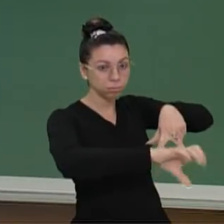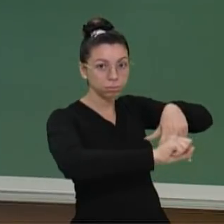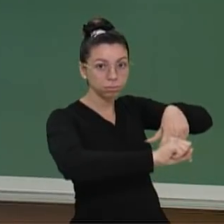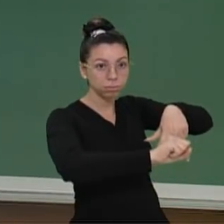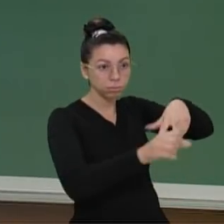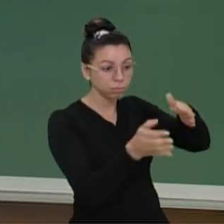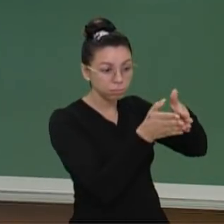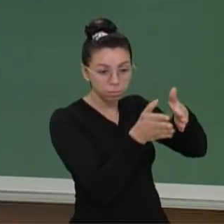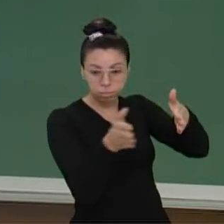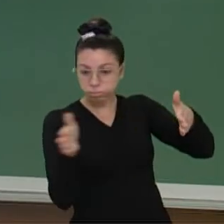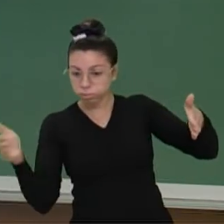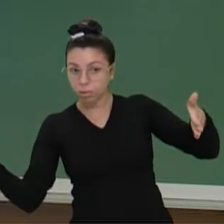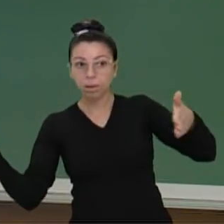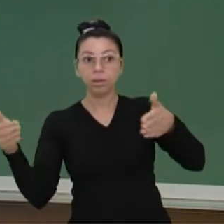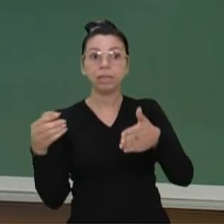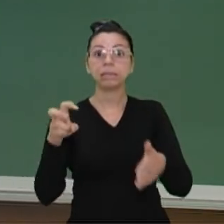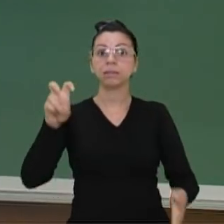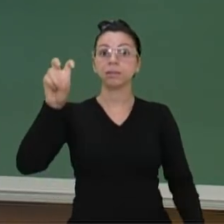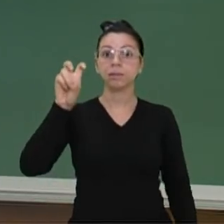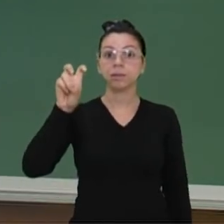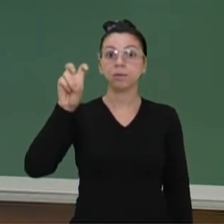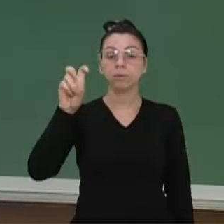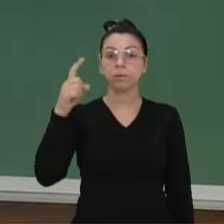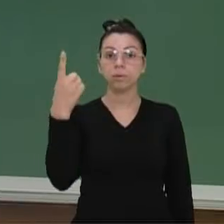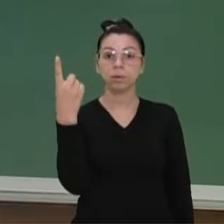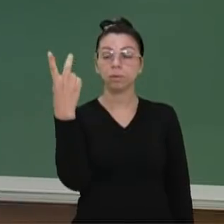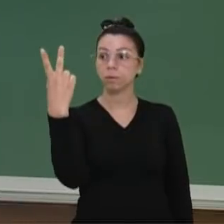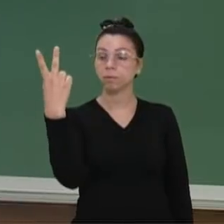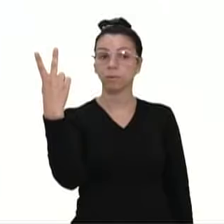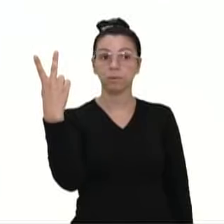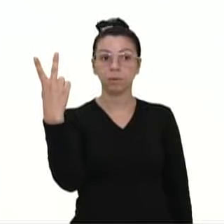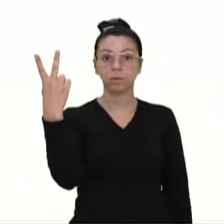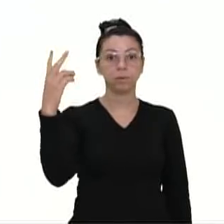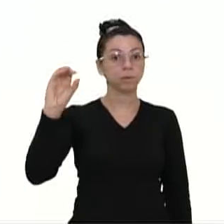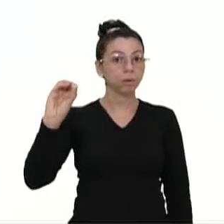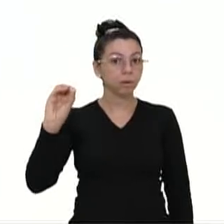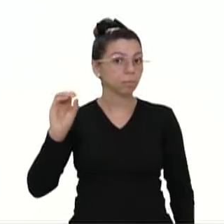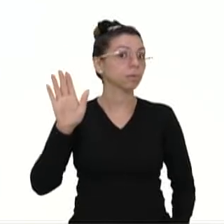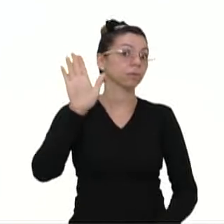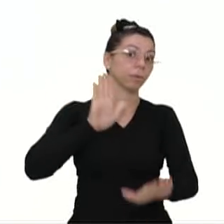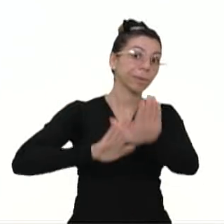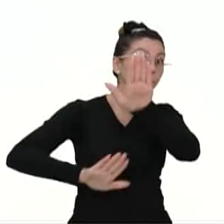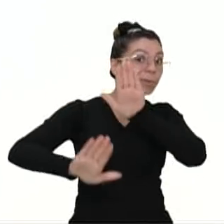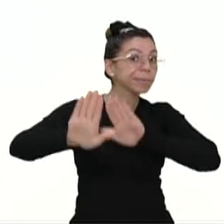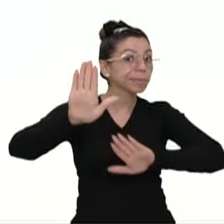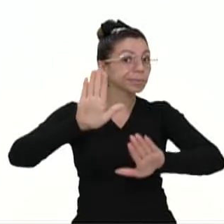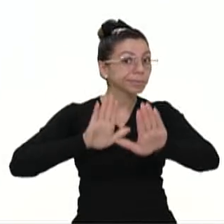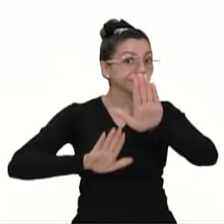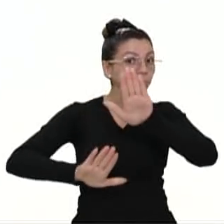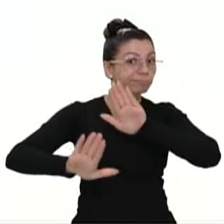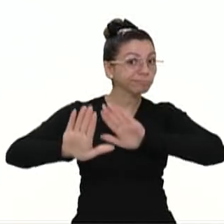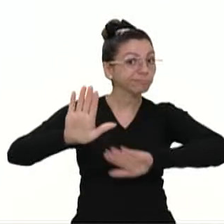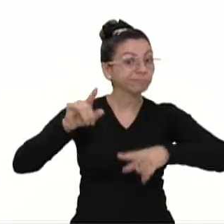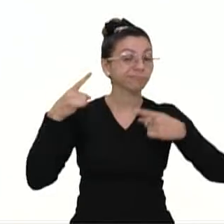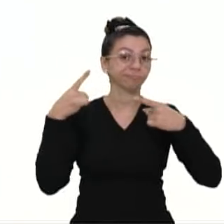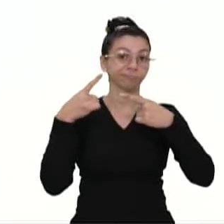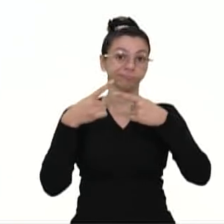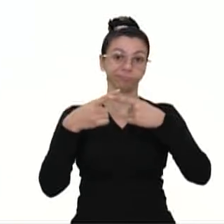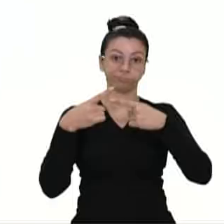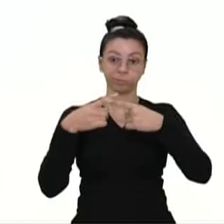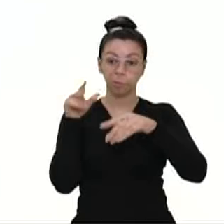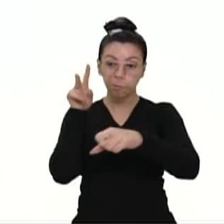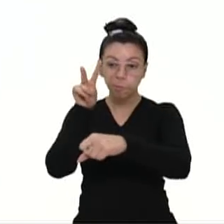para 5.120 casos. Então a gente tem que cuidar.